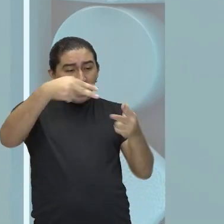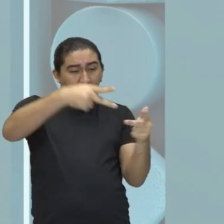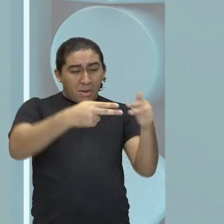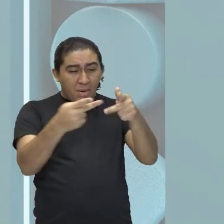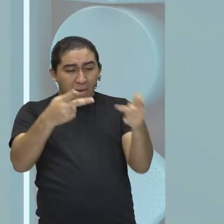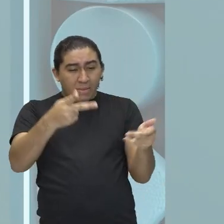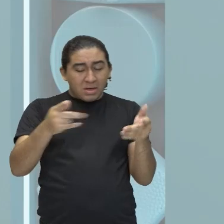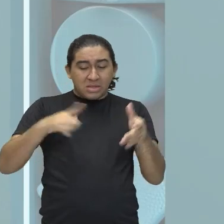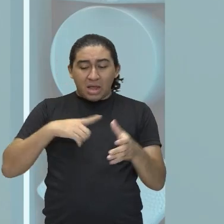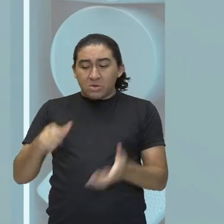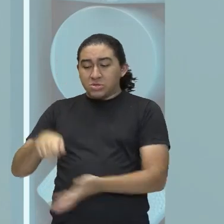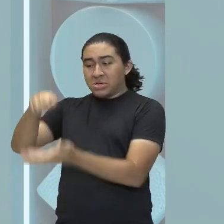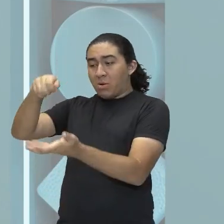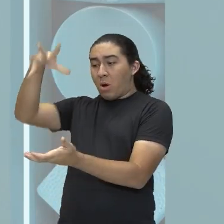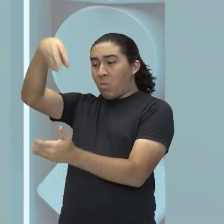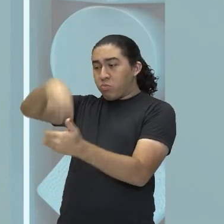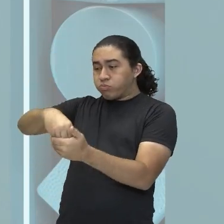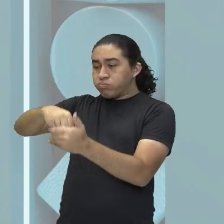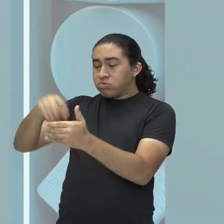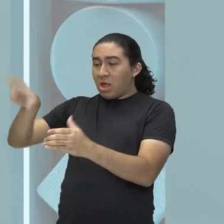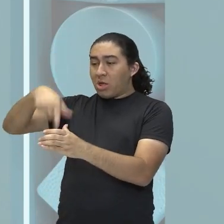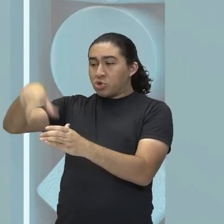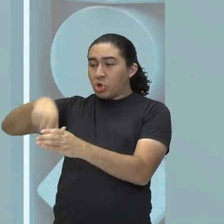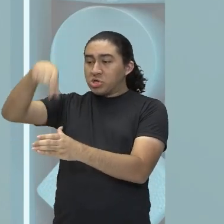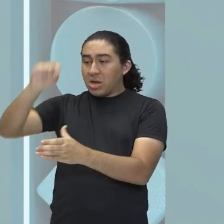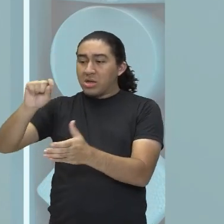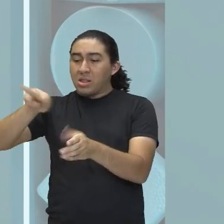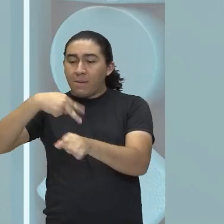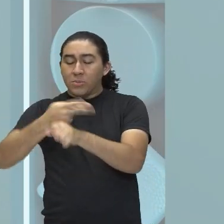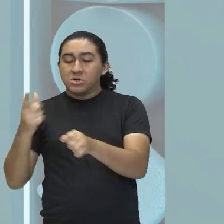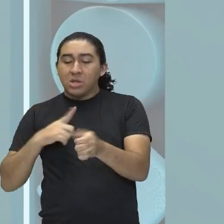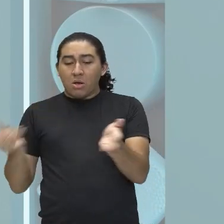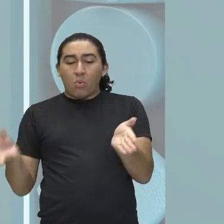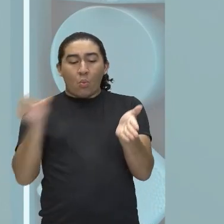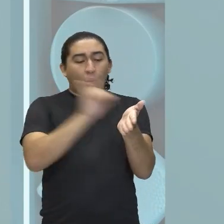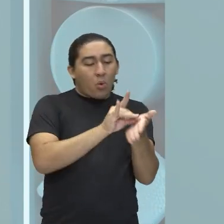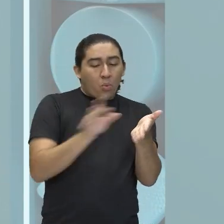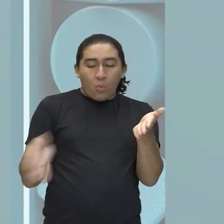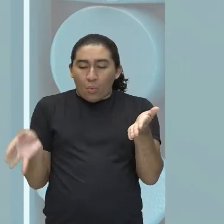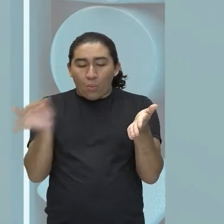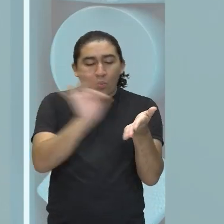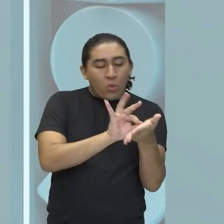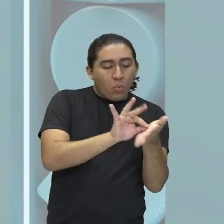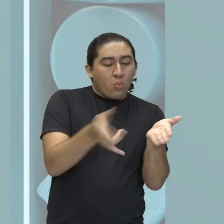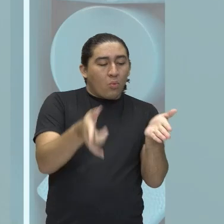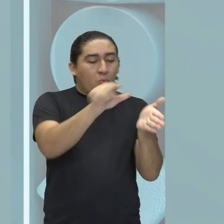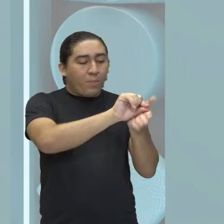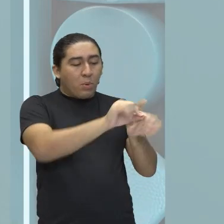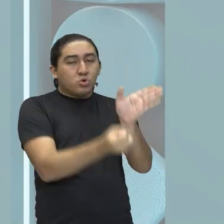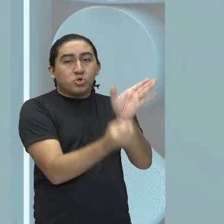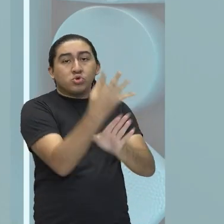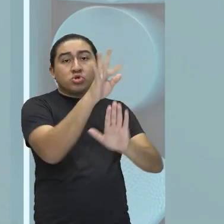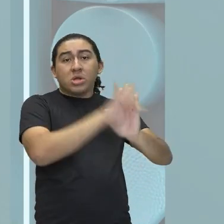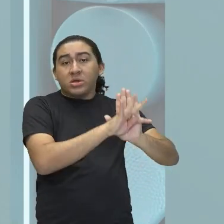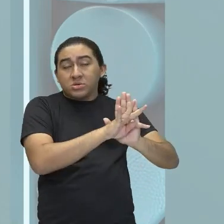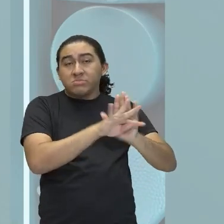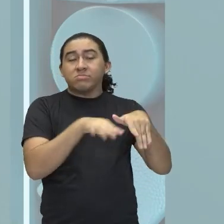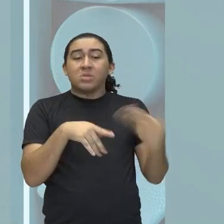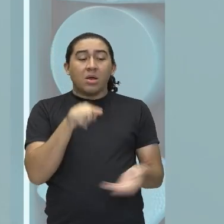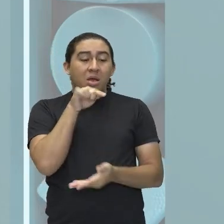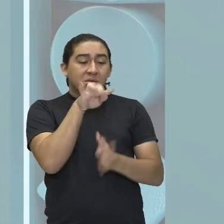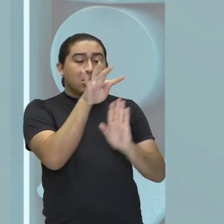no saco, retirar e depois copiar o texto na sequência em que as palavras aparecem, você vai ter um